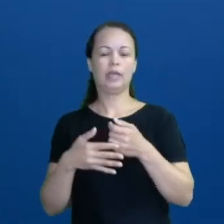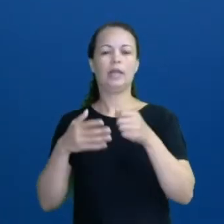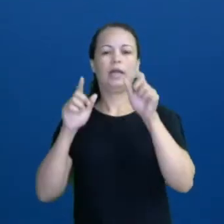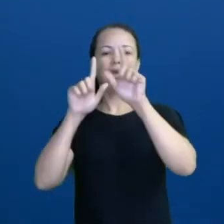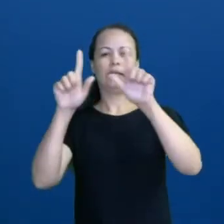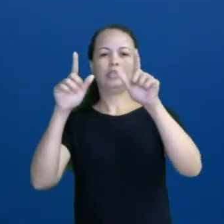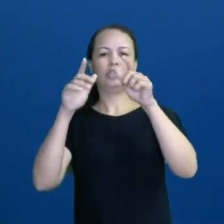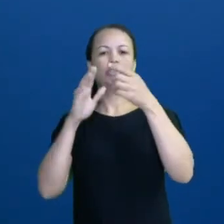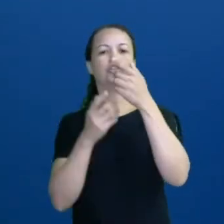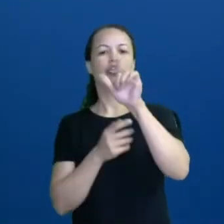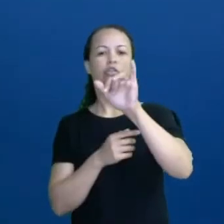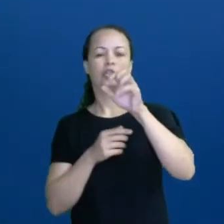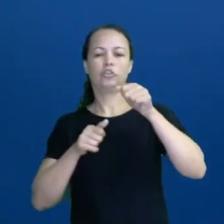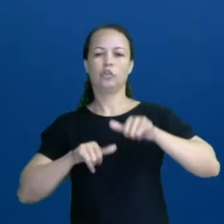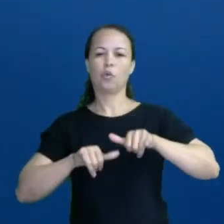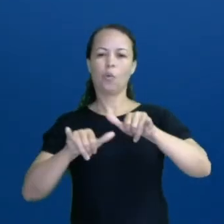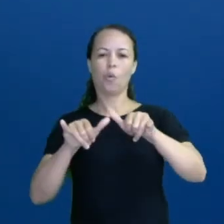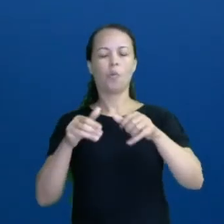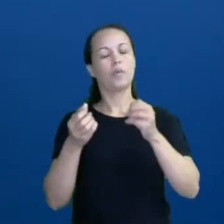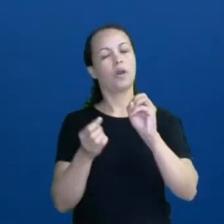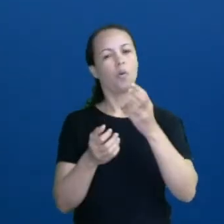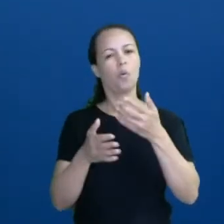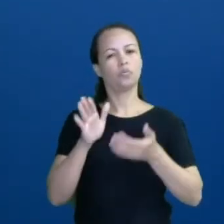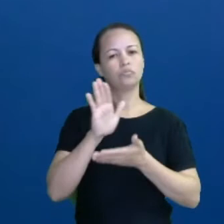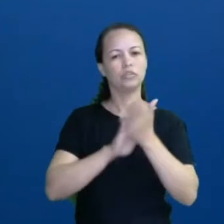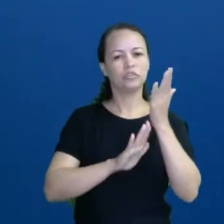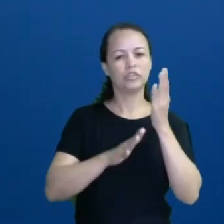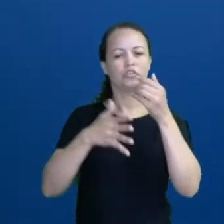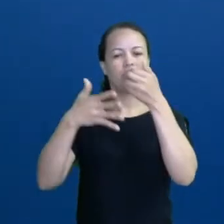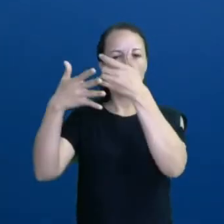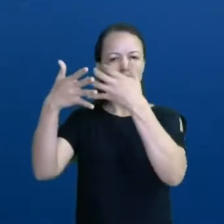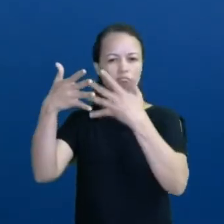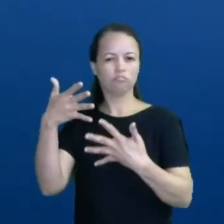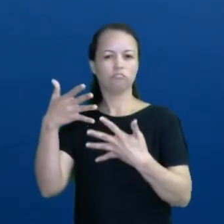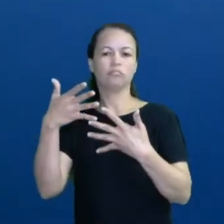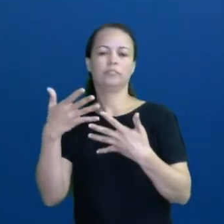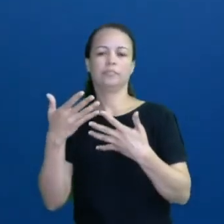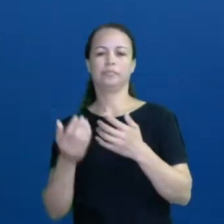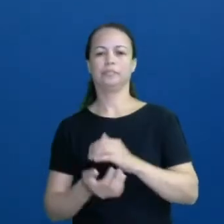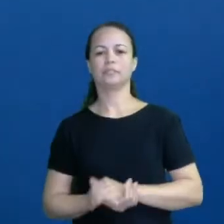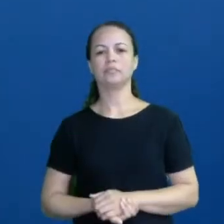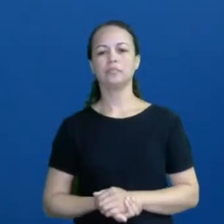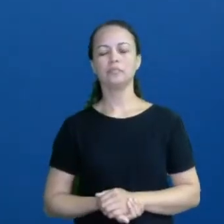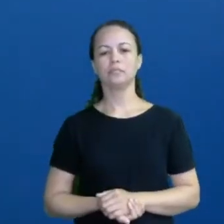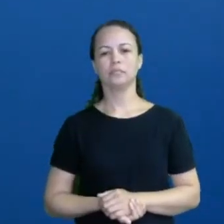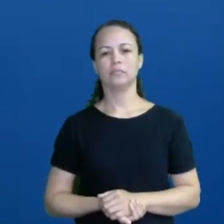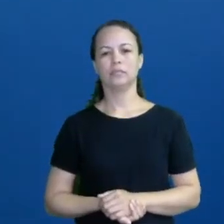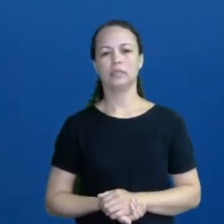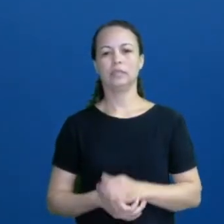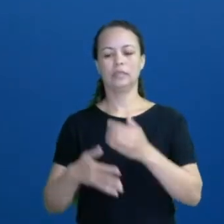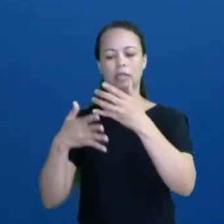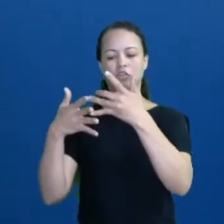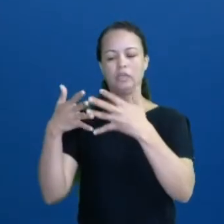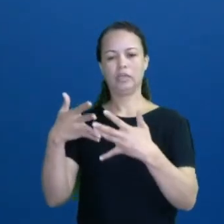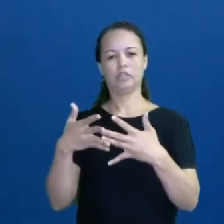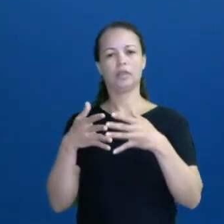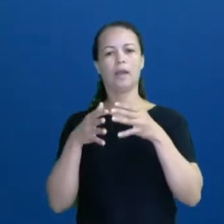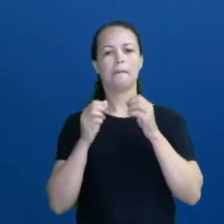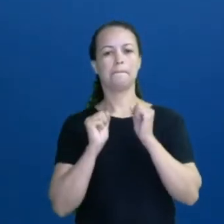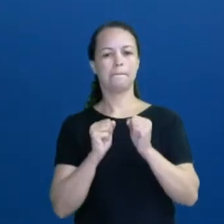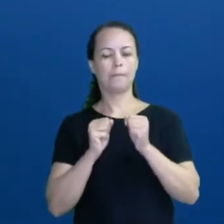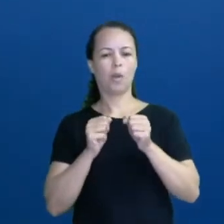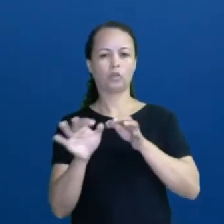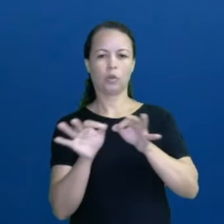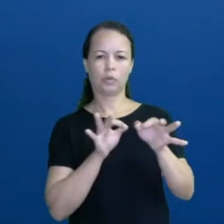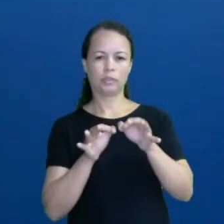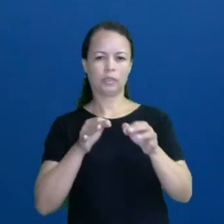compras. Se for lá de viagens, itens de viagem, como tia colocou. Nas listas a gente pode organizar